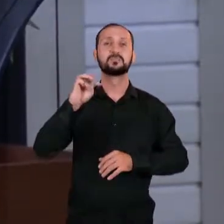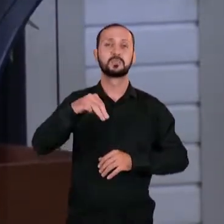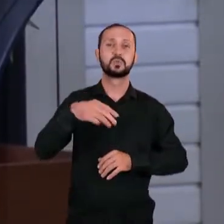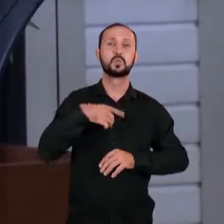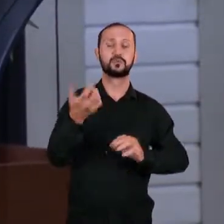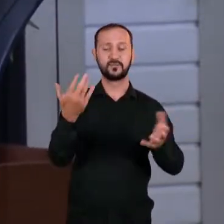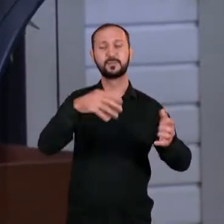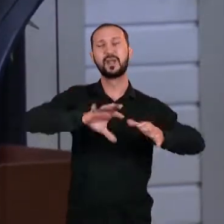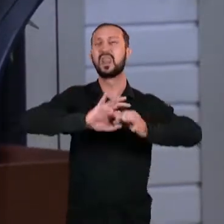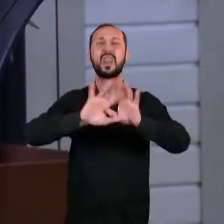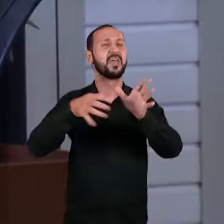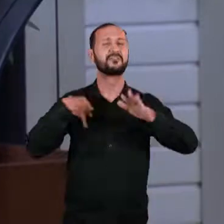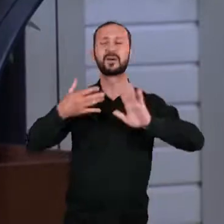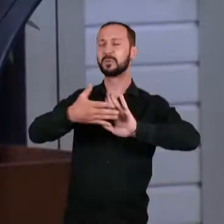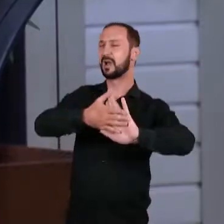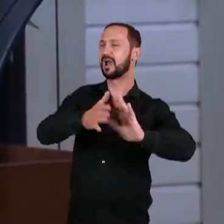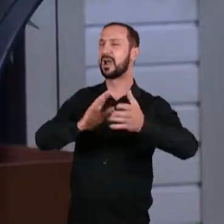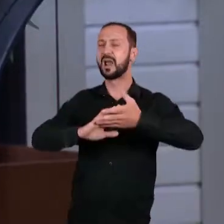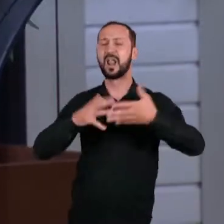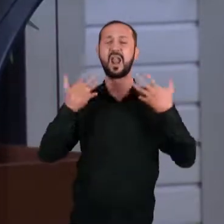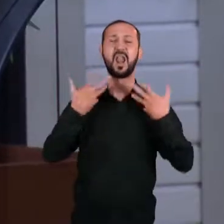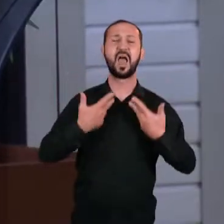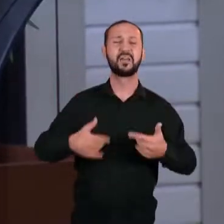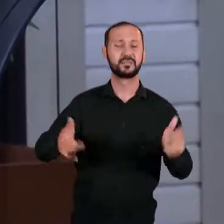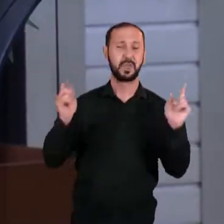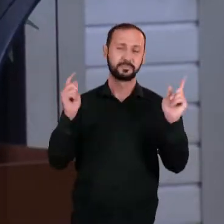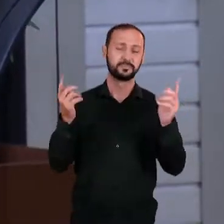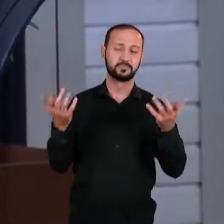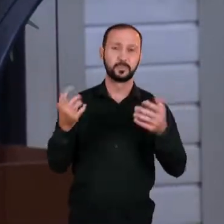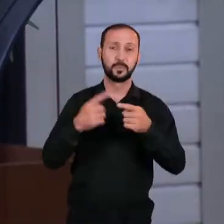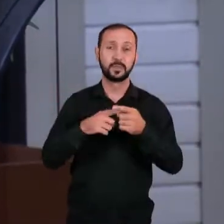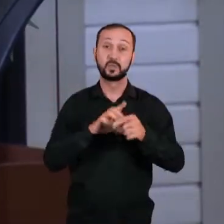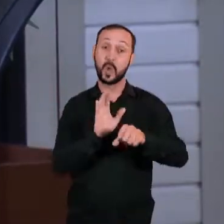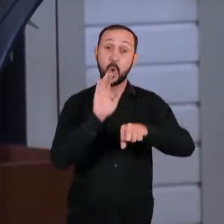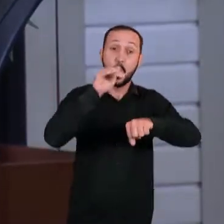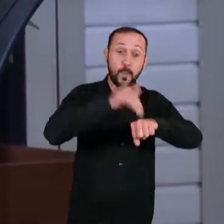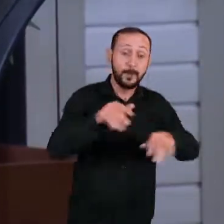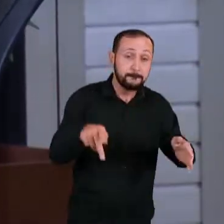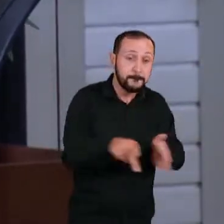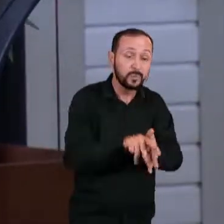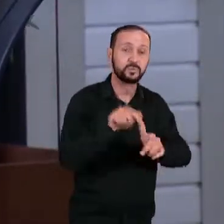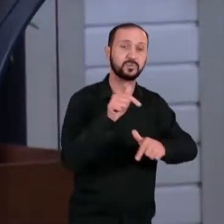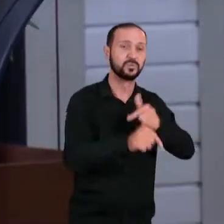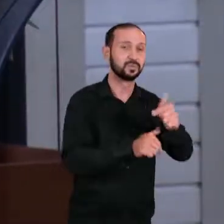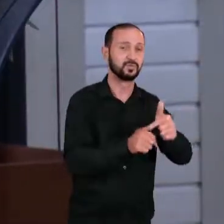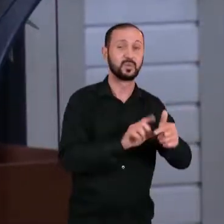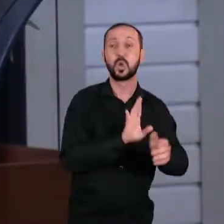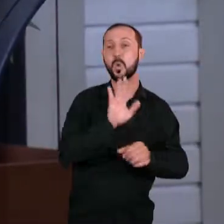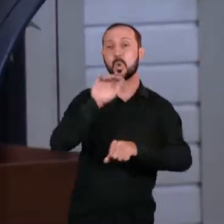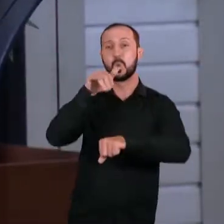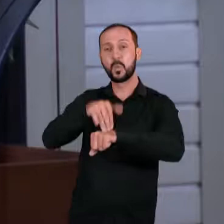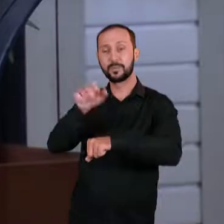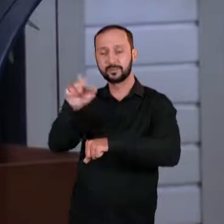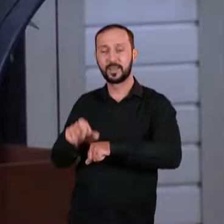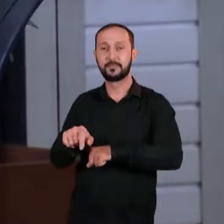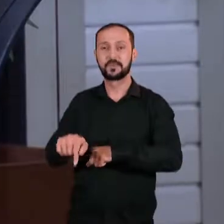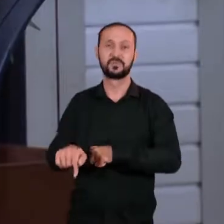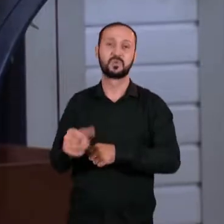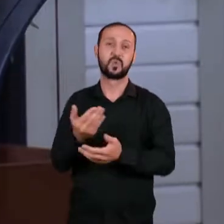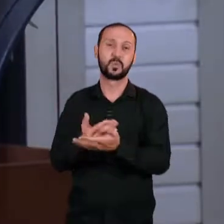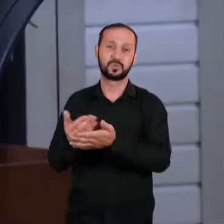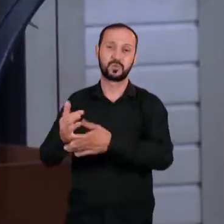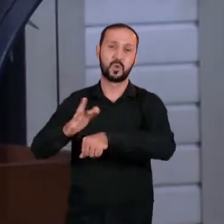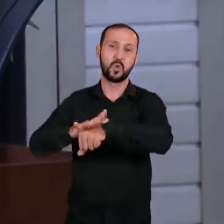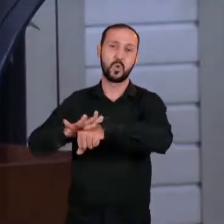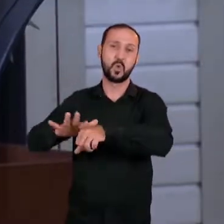os funcionários, mas o que é importante a gente saber é que não é culpa do trabalho, como não é culpa daquela pessoa que vem adoecer, que muitas